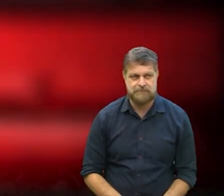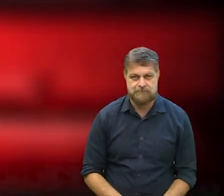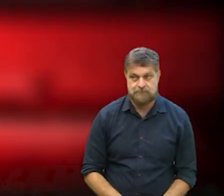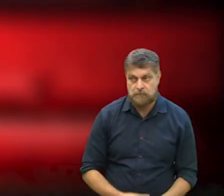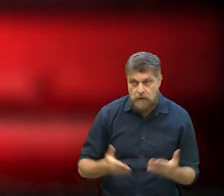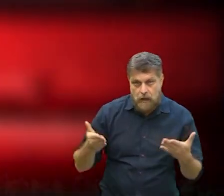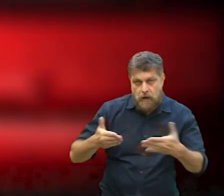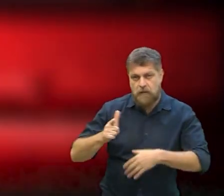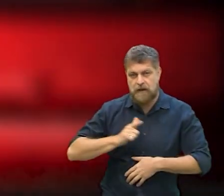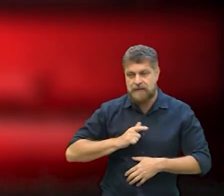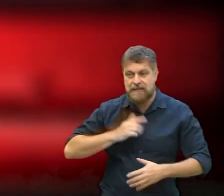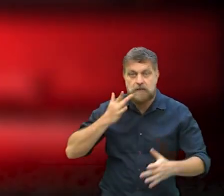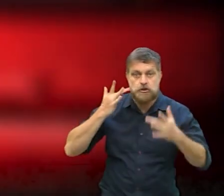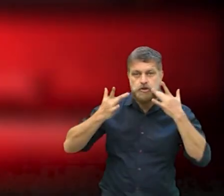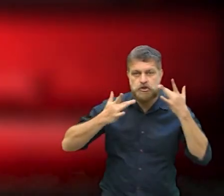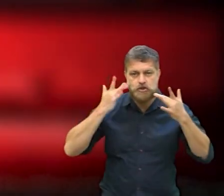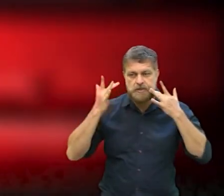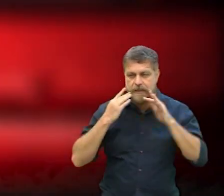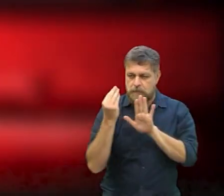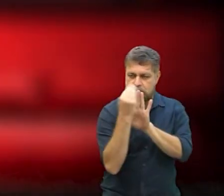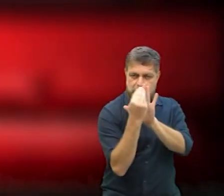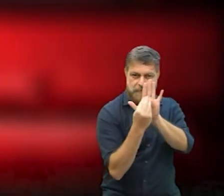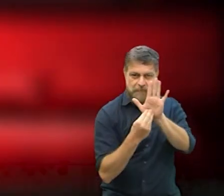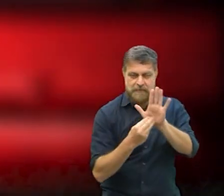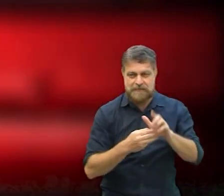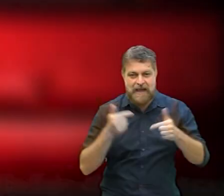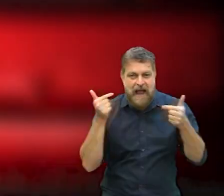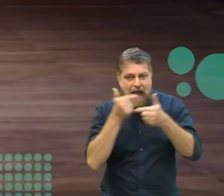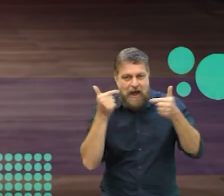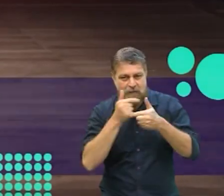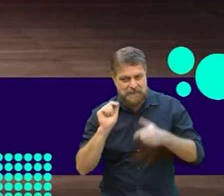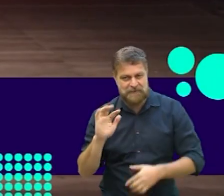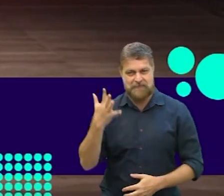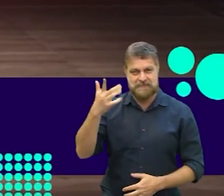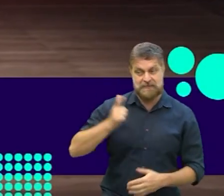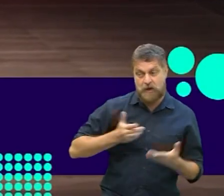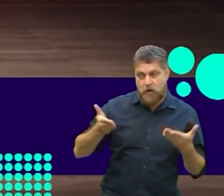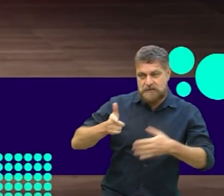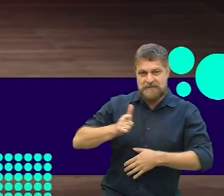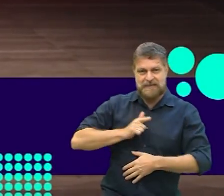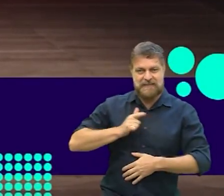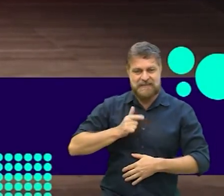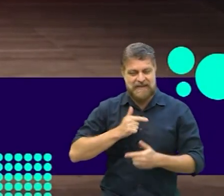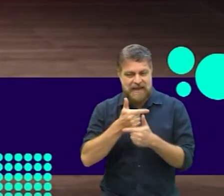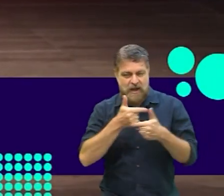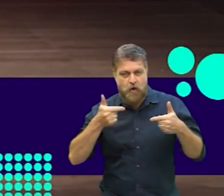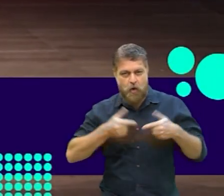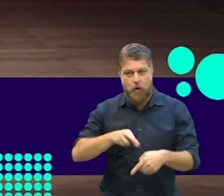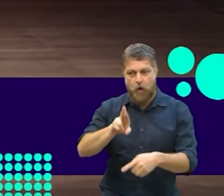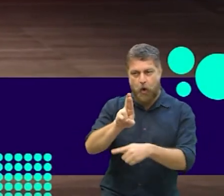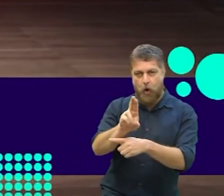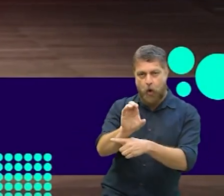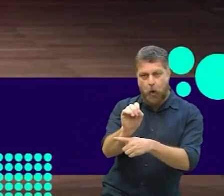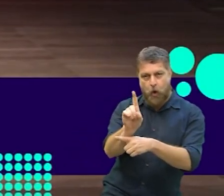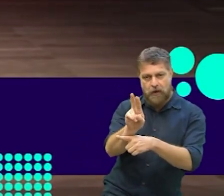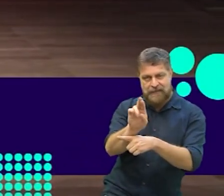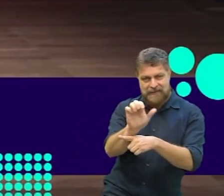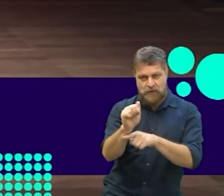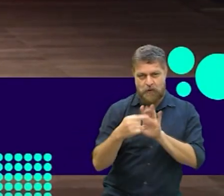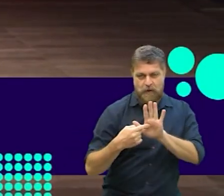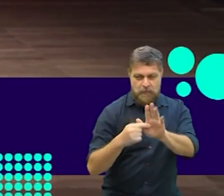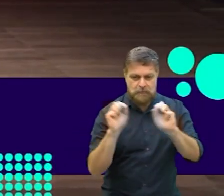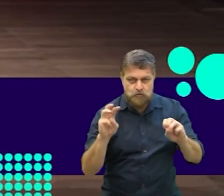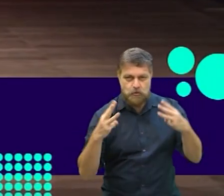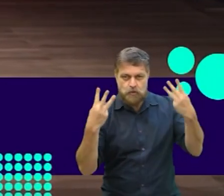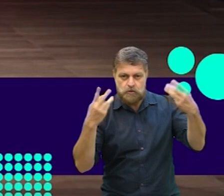E agora tem teatro aqui na agenda e a comédia vai rolar solta. Hoje tem o humorista Rodrigo Marques, que apresenta seu